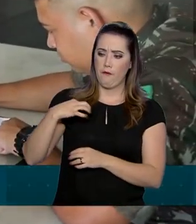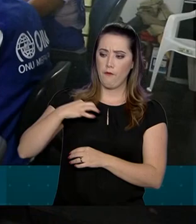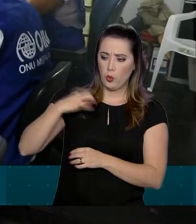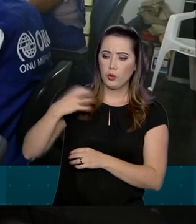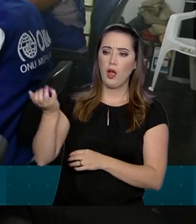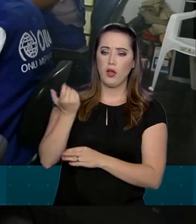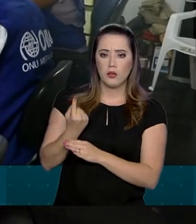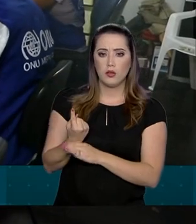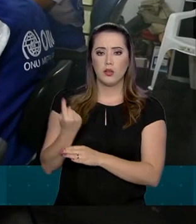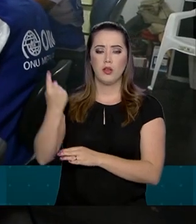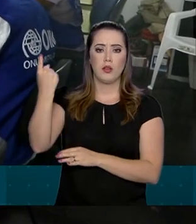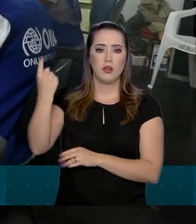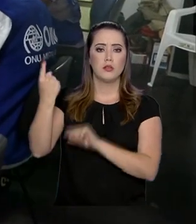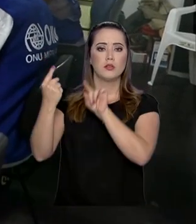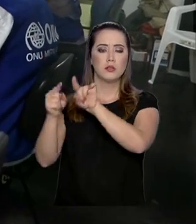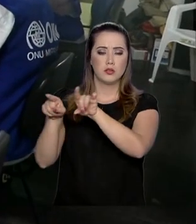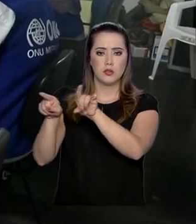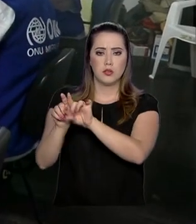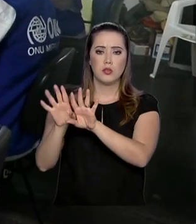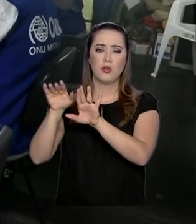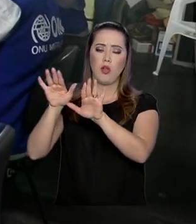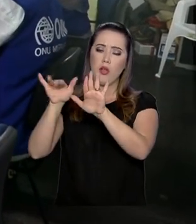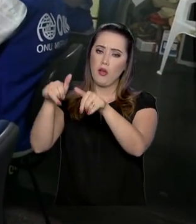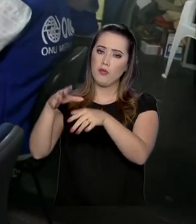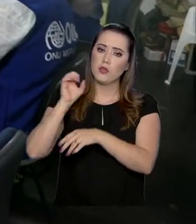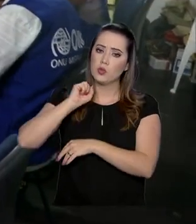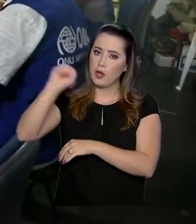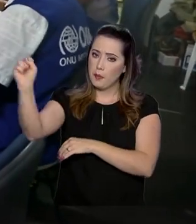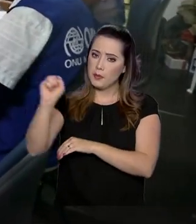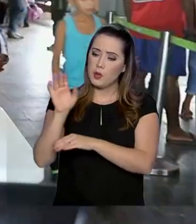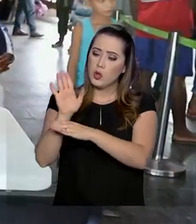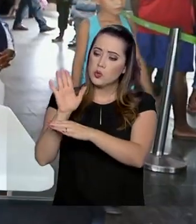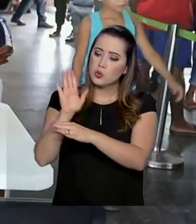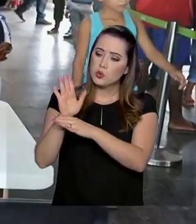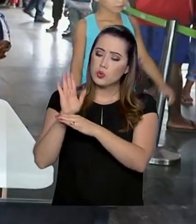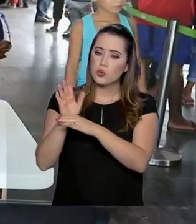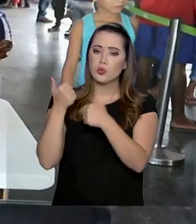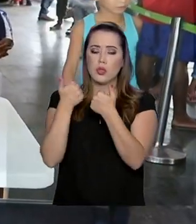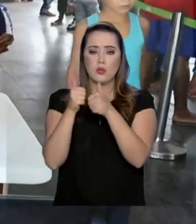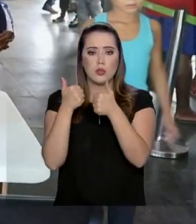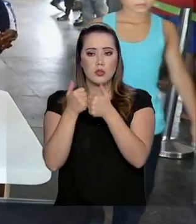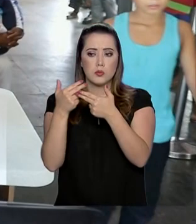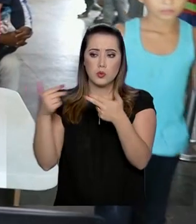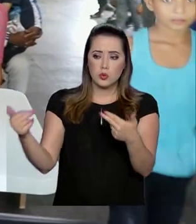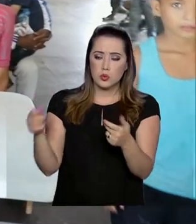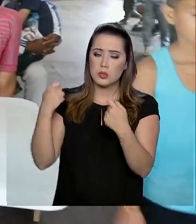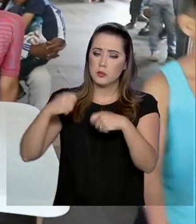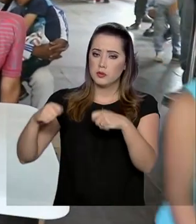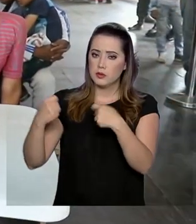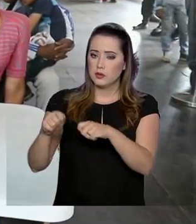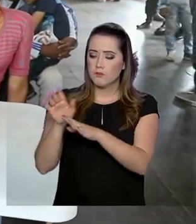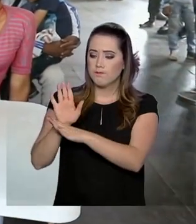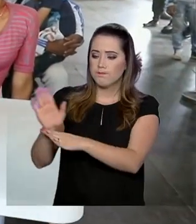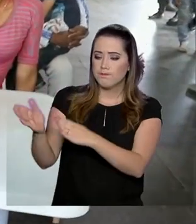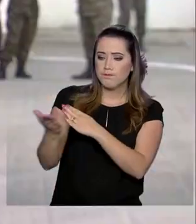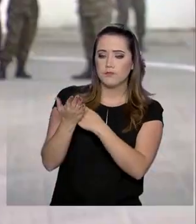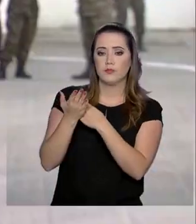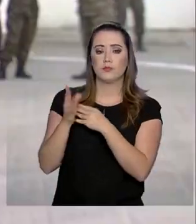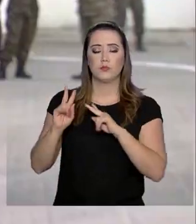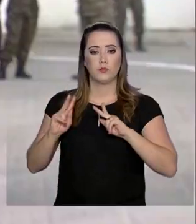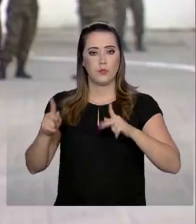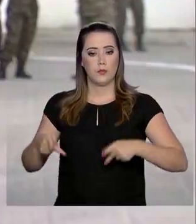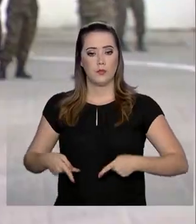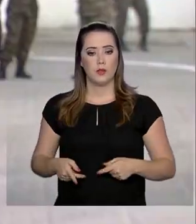e embarcaram no final de abril com a missão de dar apoio logístico aos órgãos públicos e cooperar na ajuda humanitária